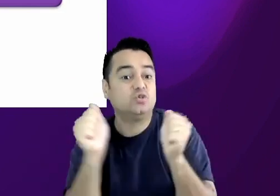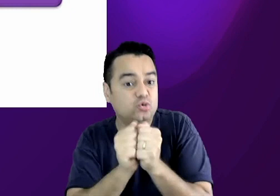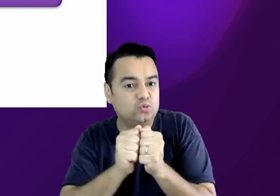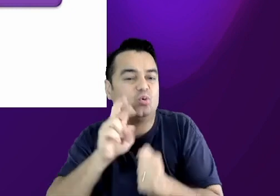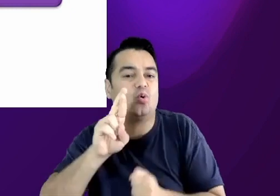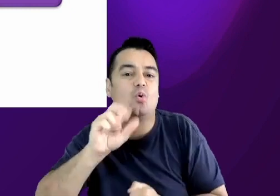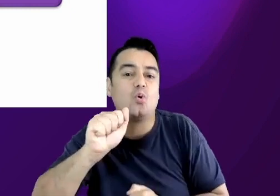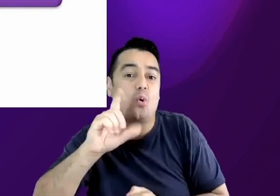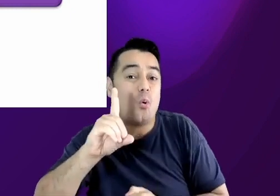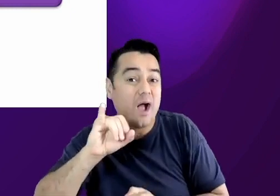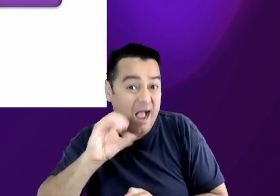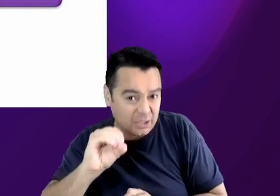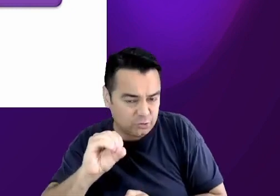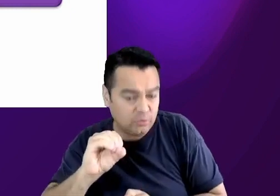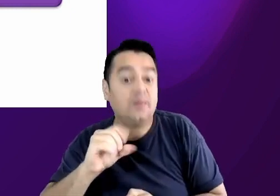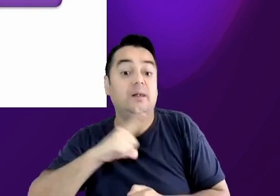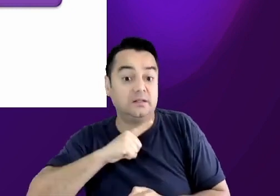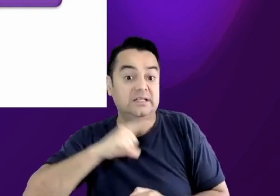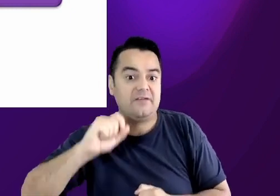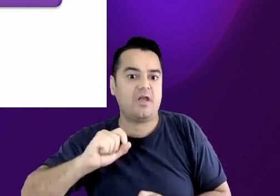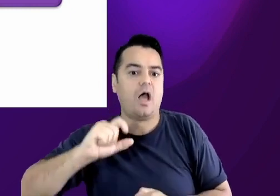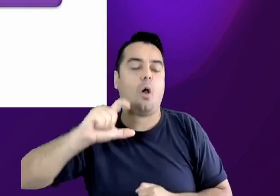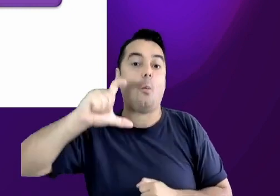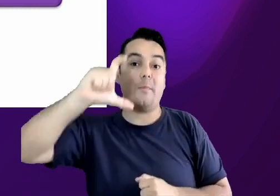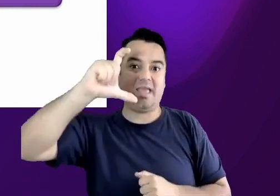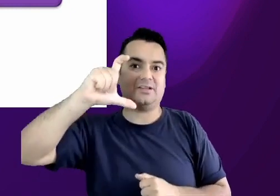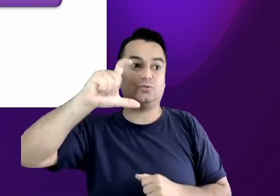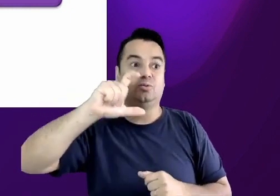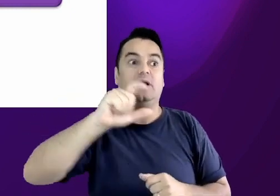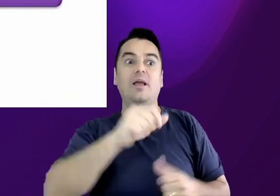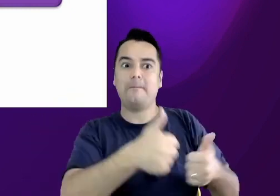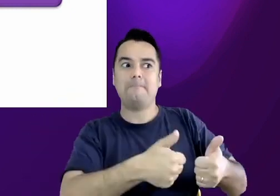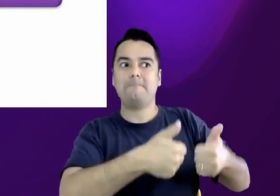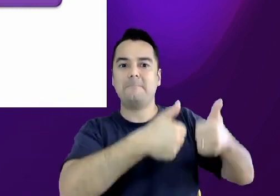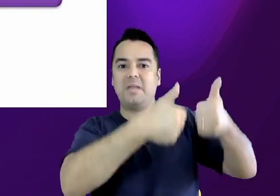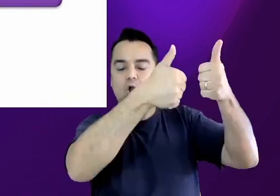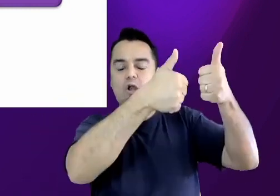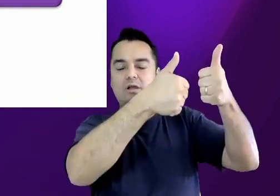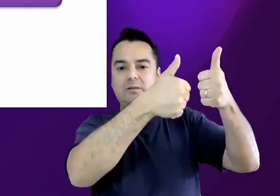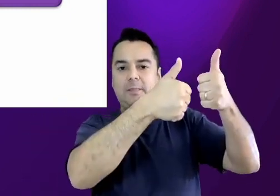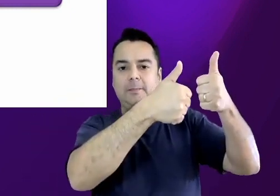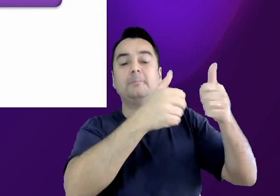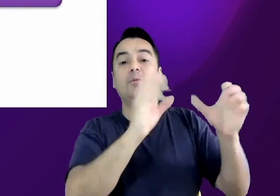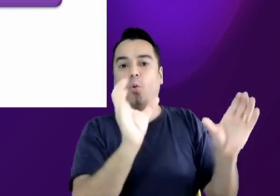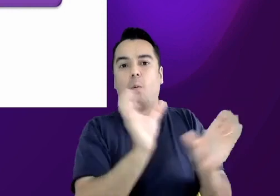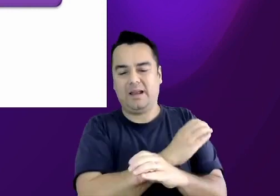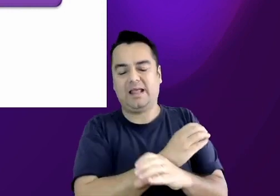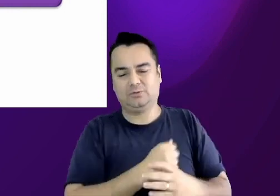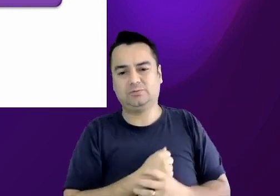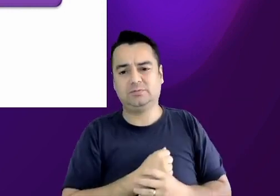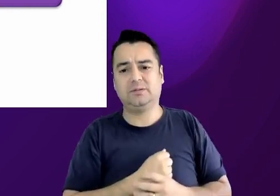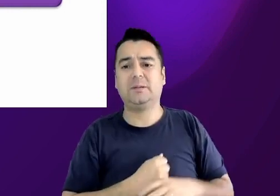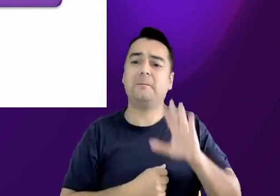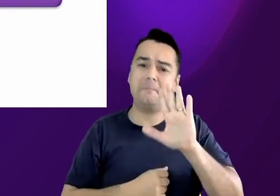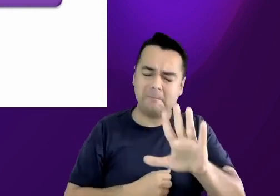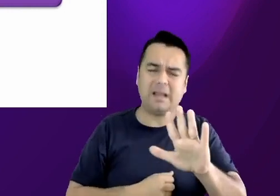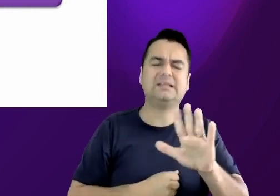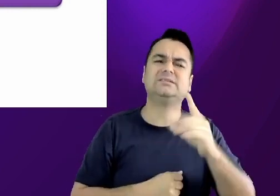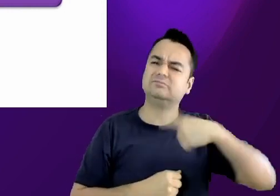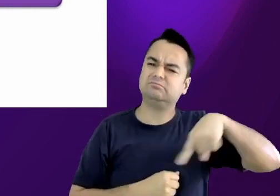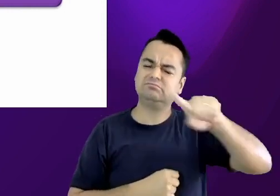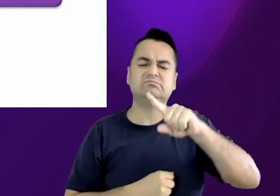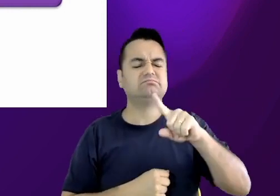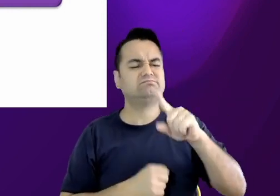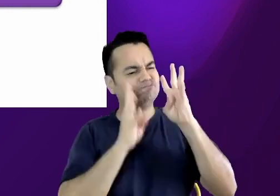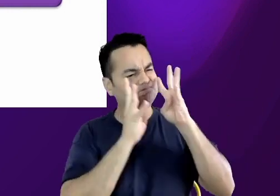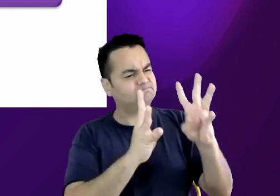um aumento significativo de taxa de resposta patológica completa, mas o que chamou muito atenção